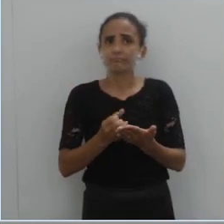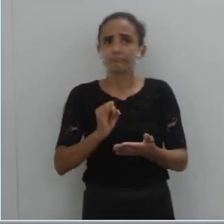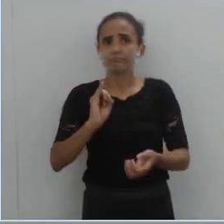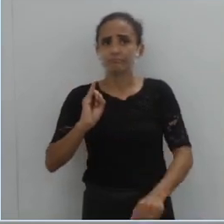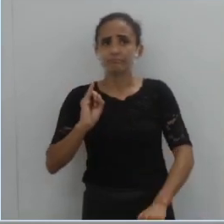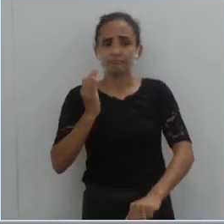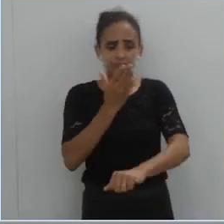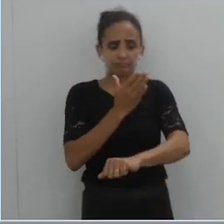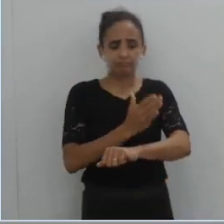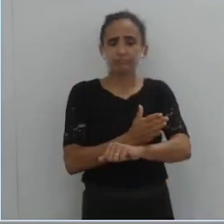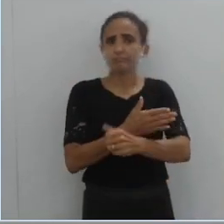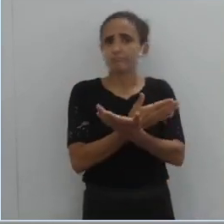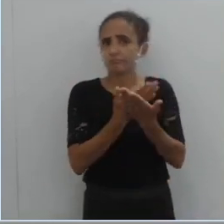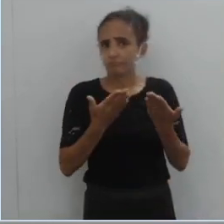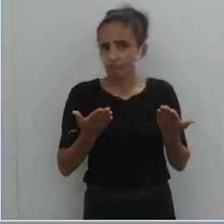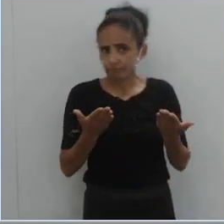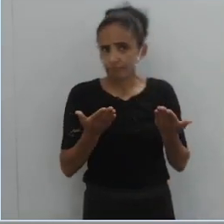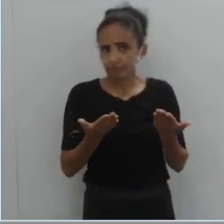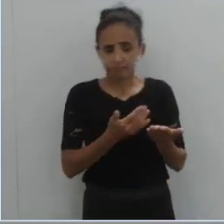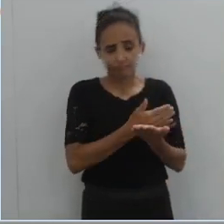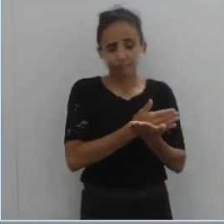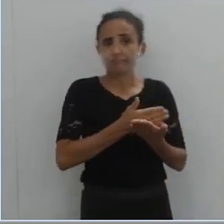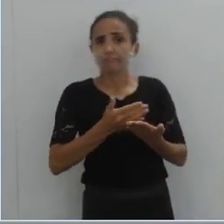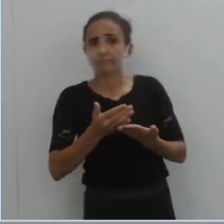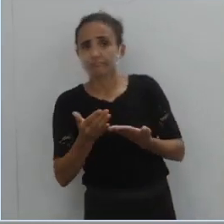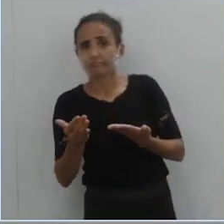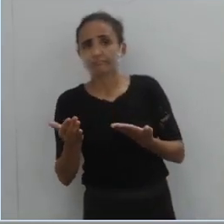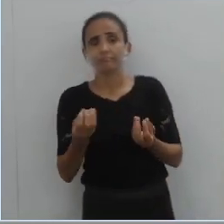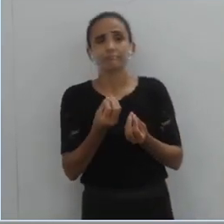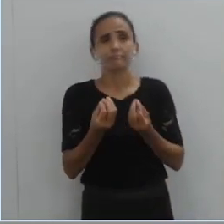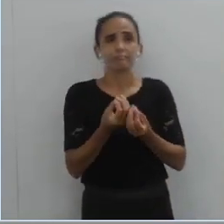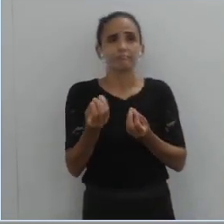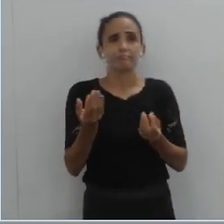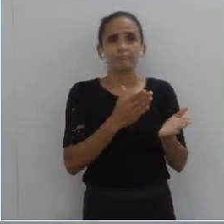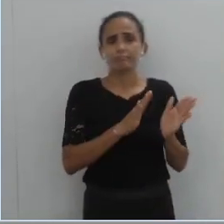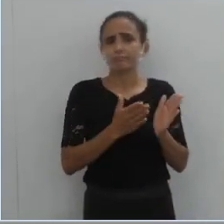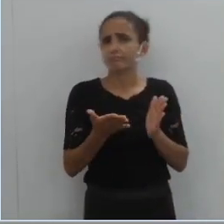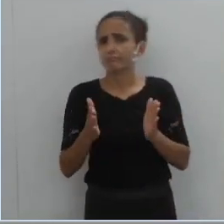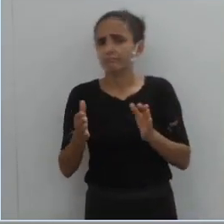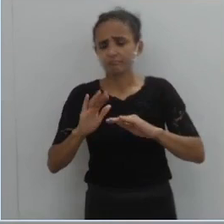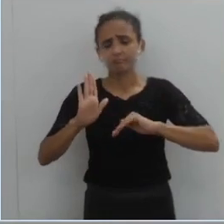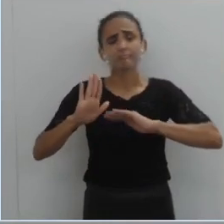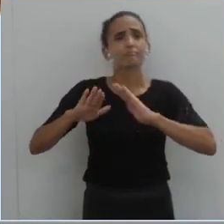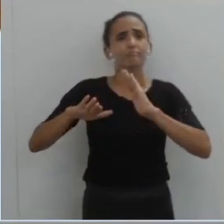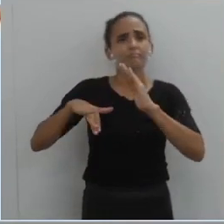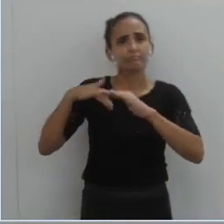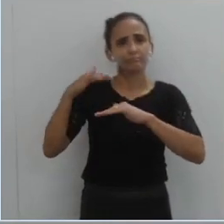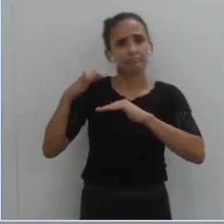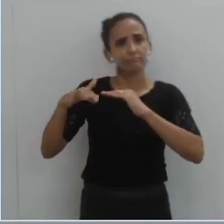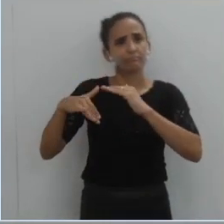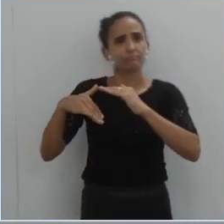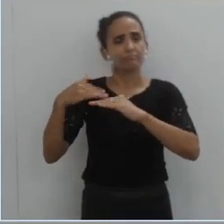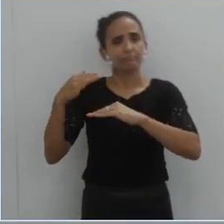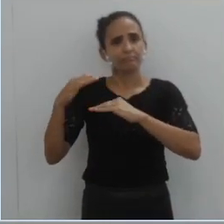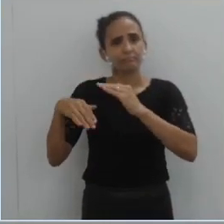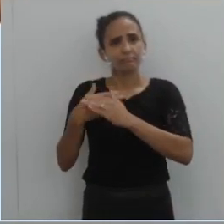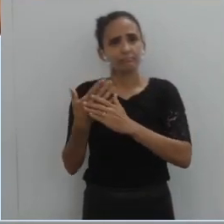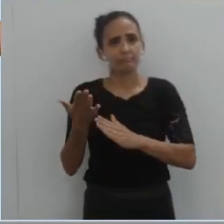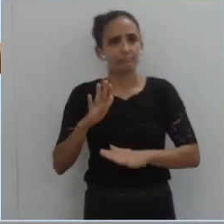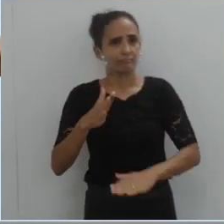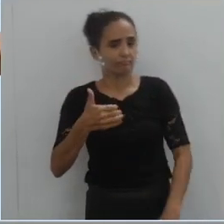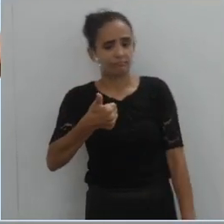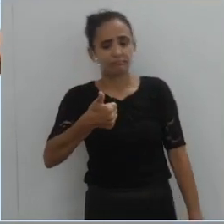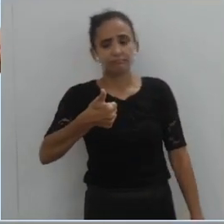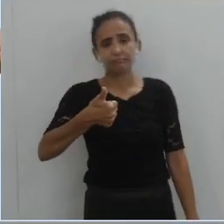Então, consequentemente, a Idade Média ela vai ter um processo aí praticamente, né, de 1000